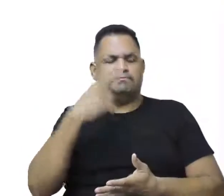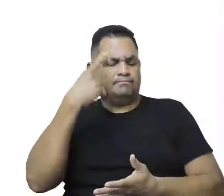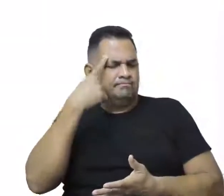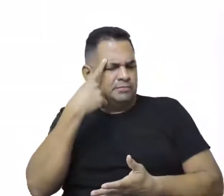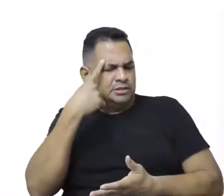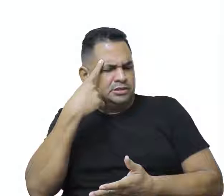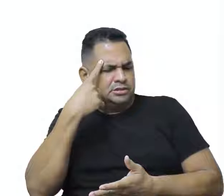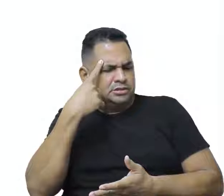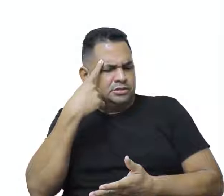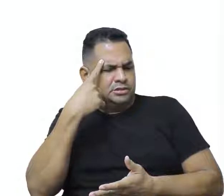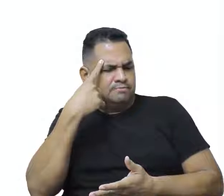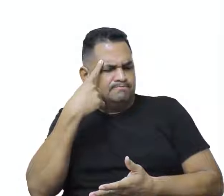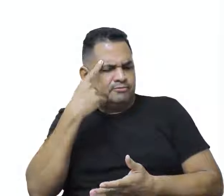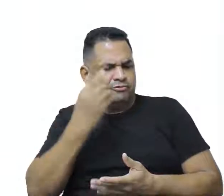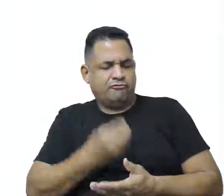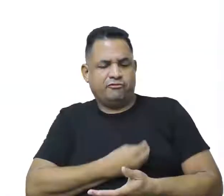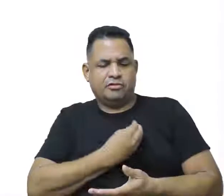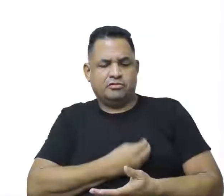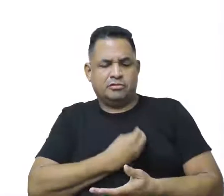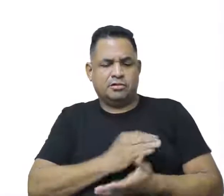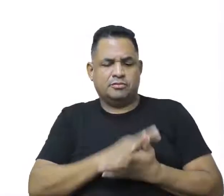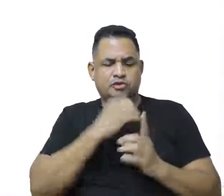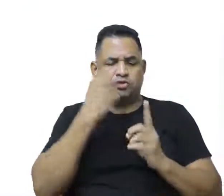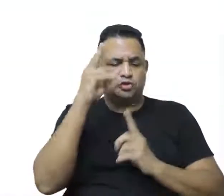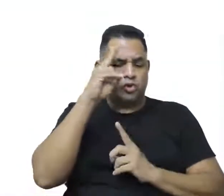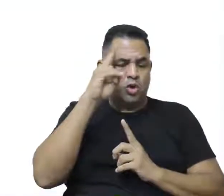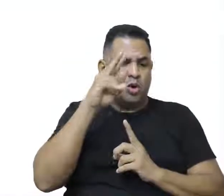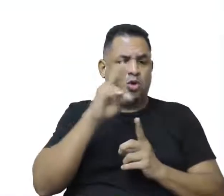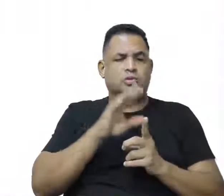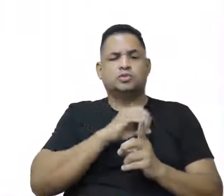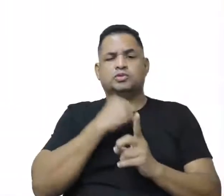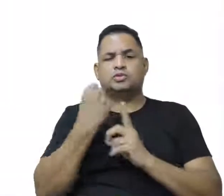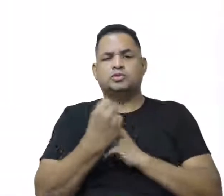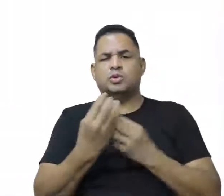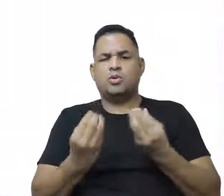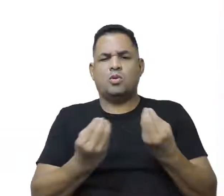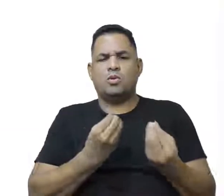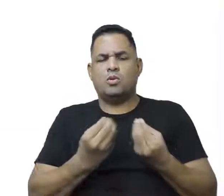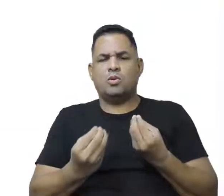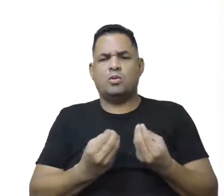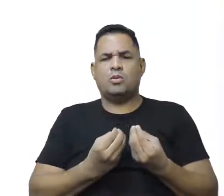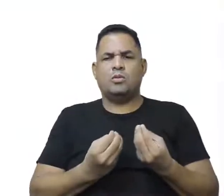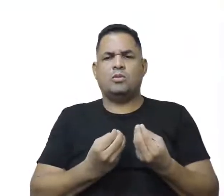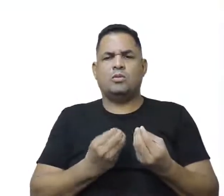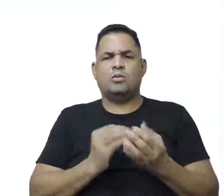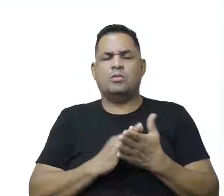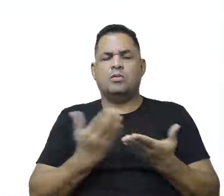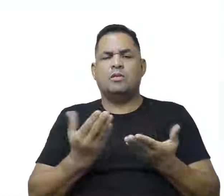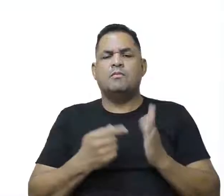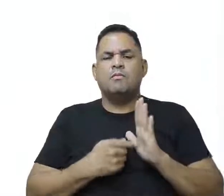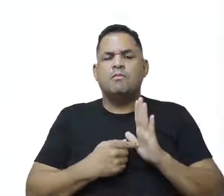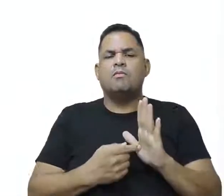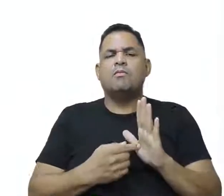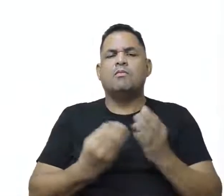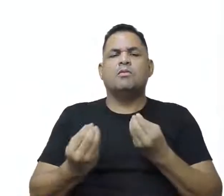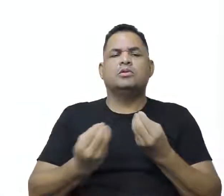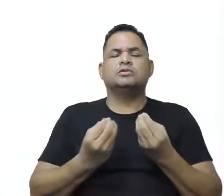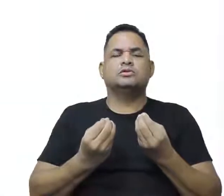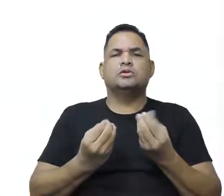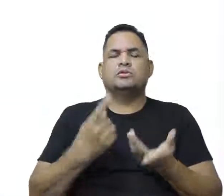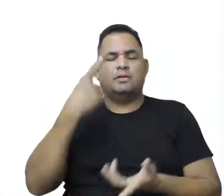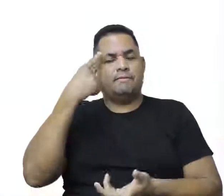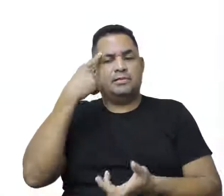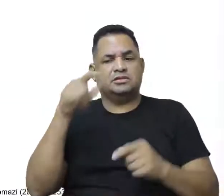tempo social, e isso diz muito sobre ela. Como ela vive, define como ela